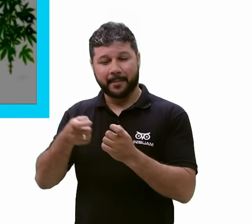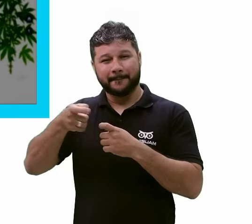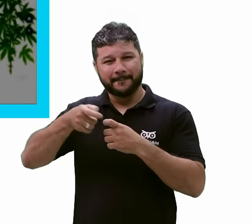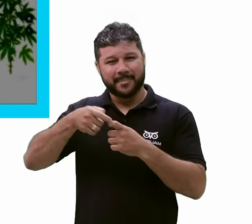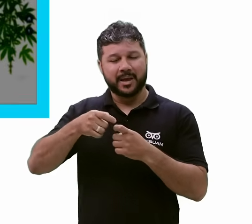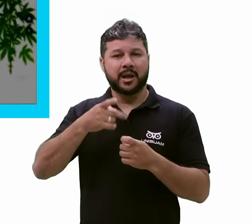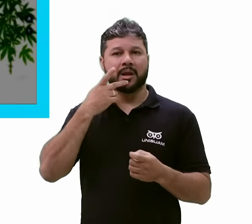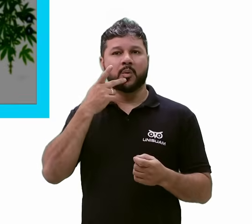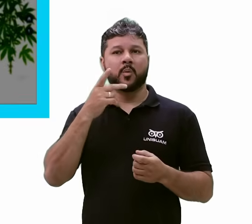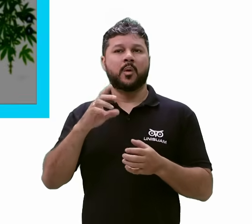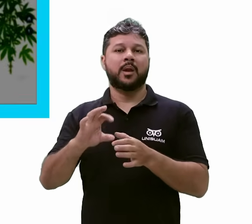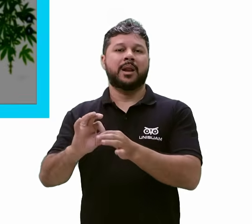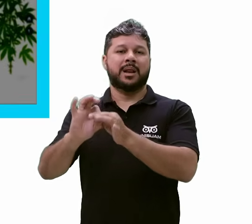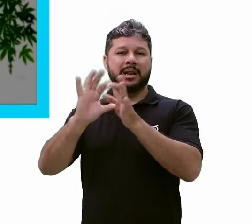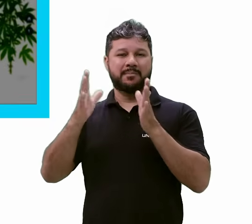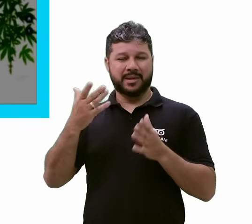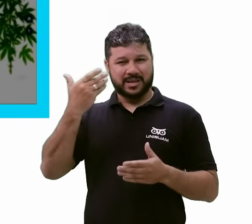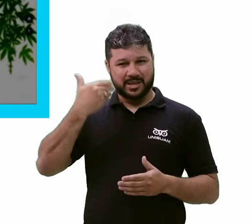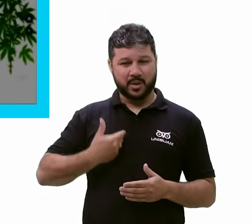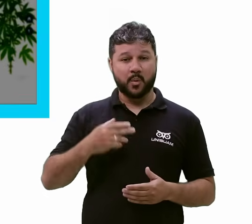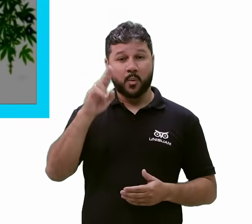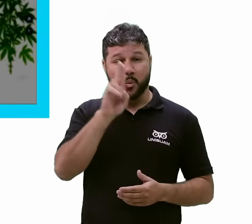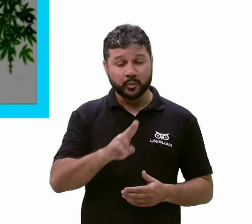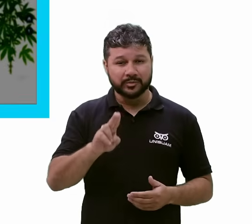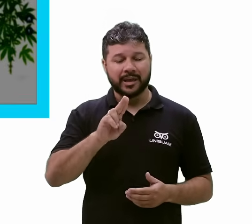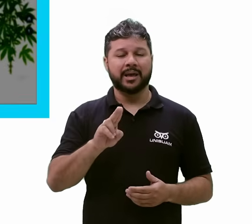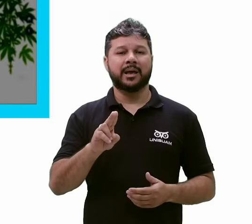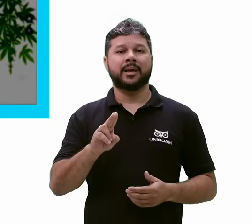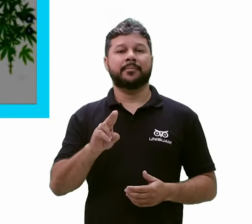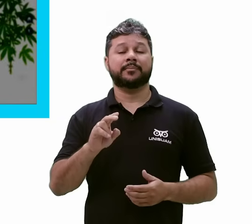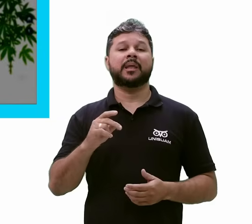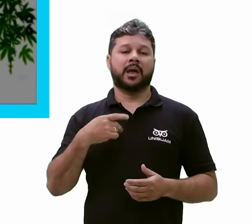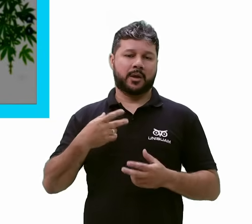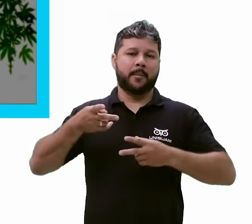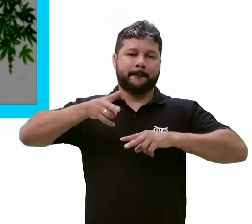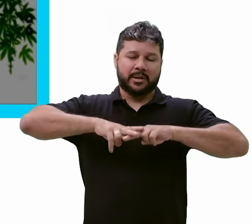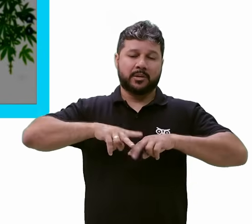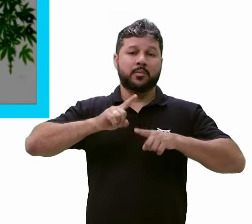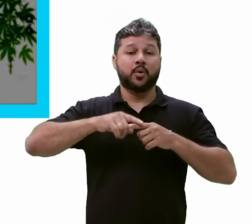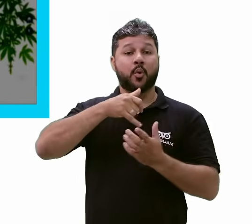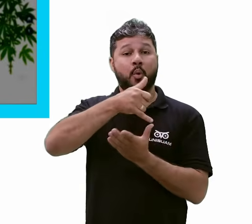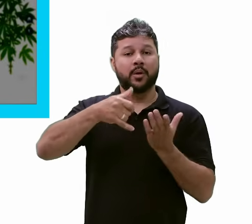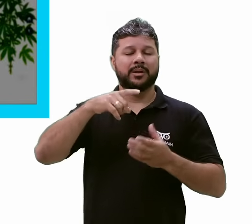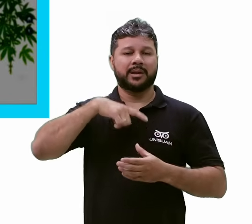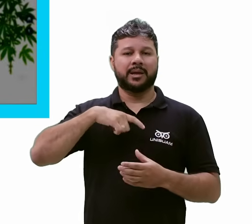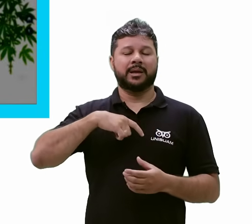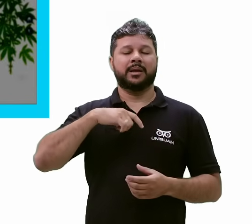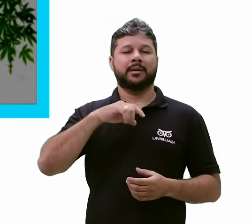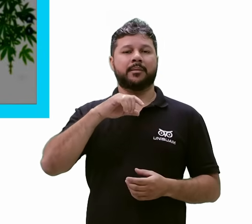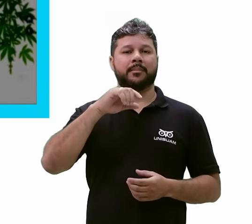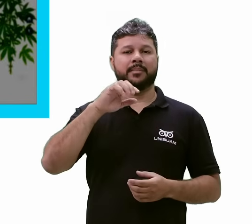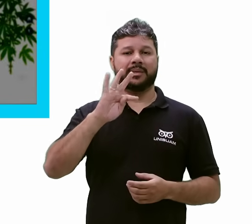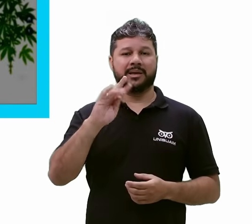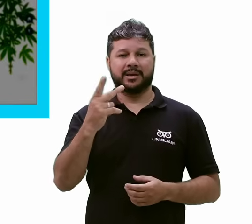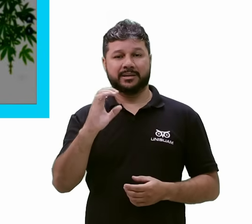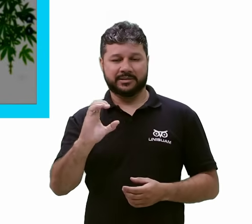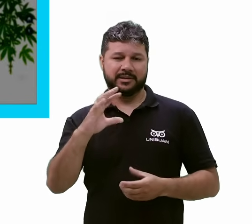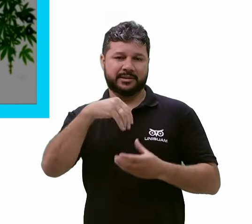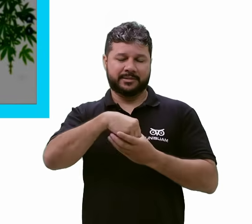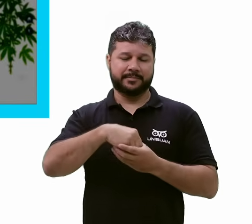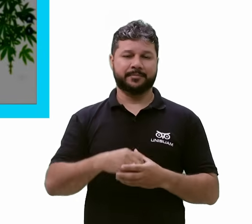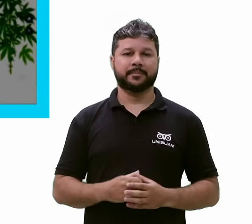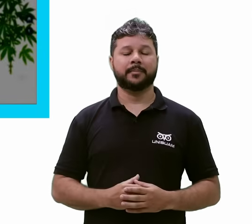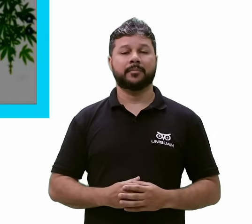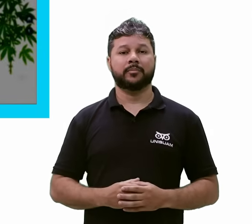uma prescrição médica ou sem um habeas corpus que me permitissem utilizar, eu poderia ser presa porque eu estou usando um óleo que tem THC.